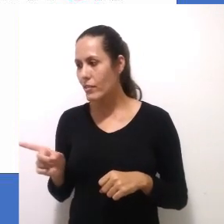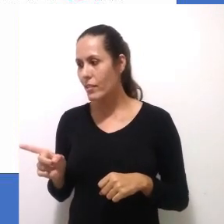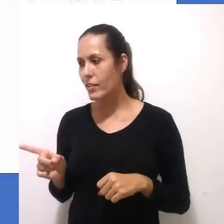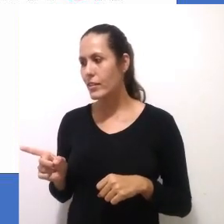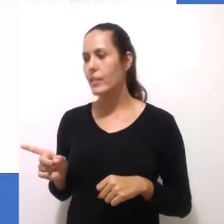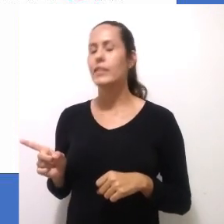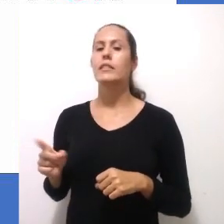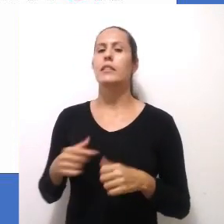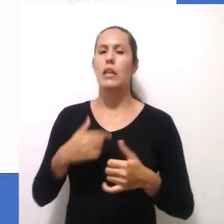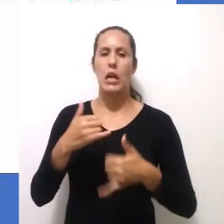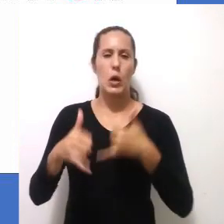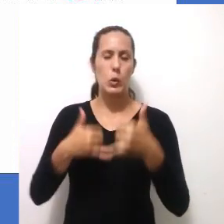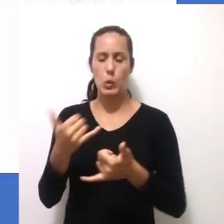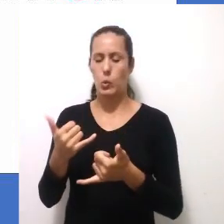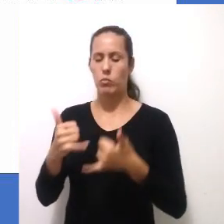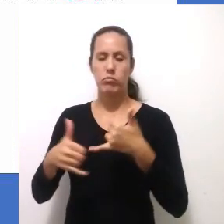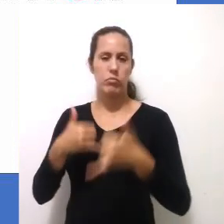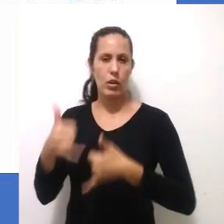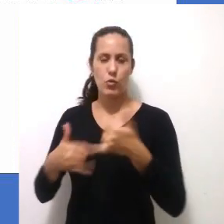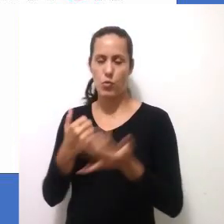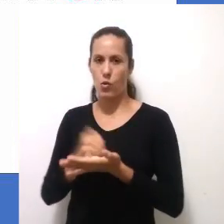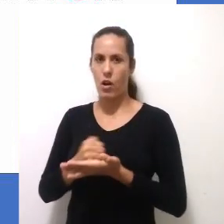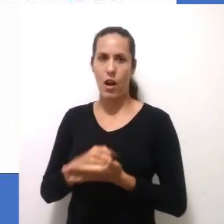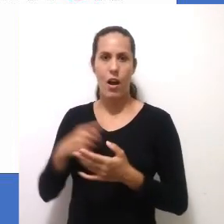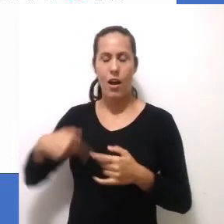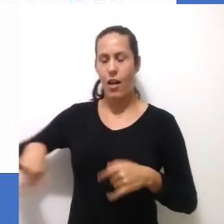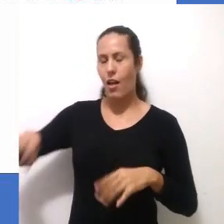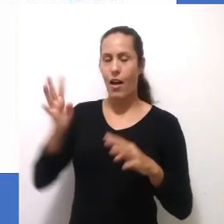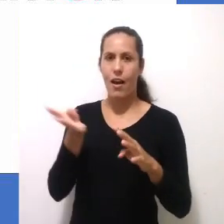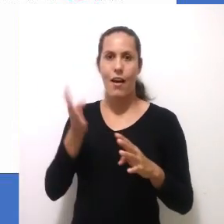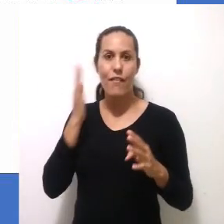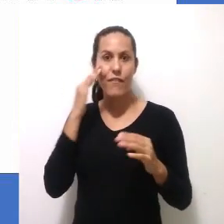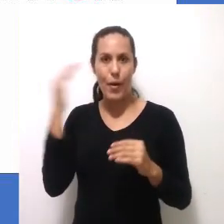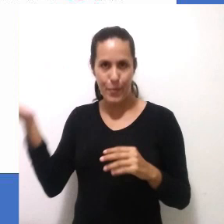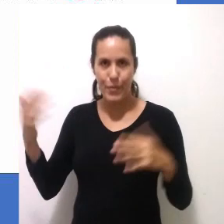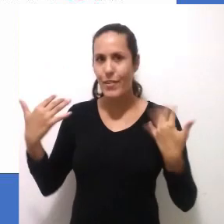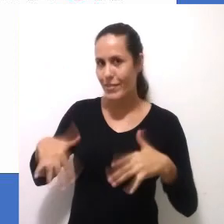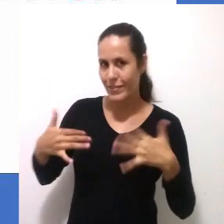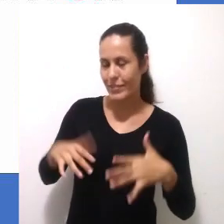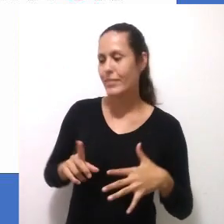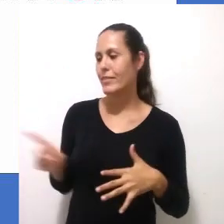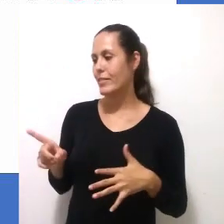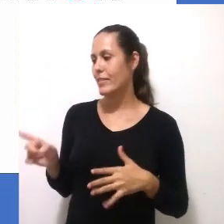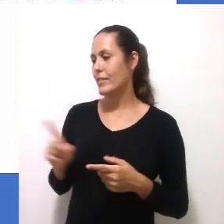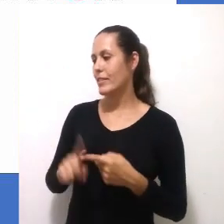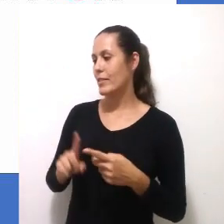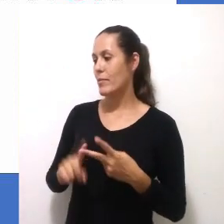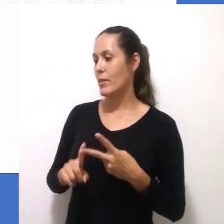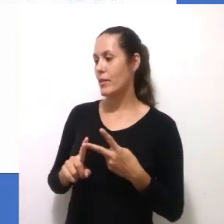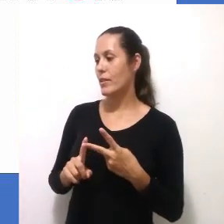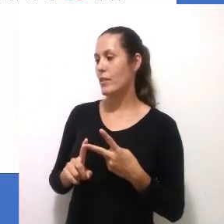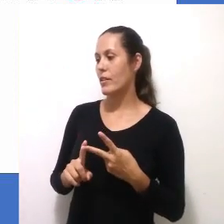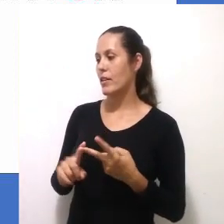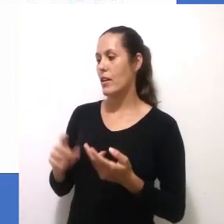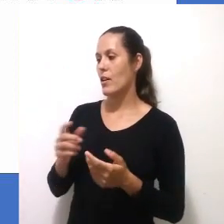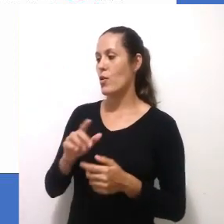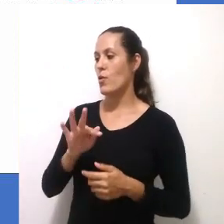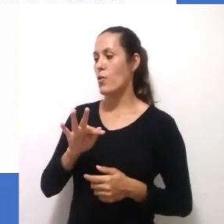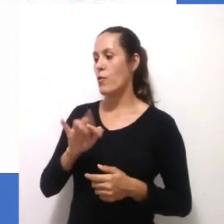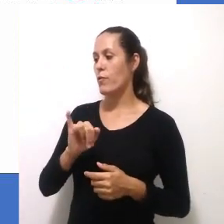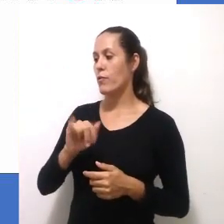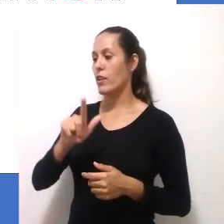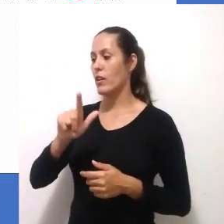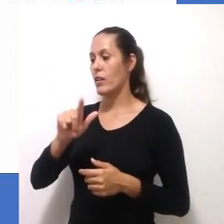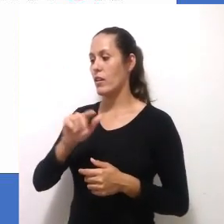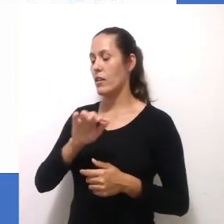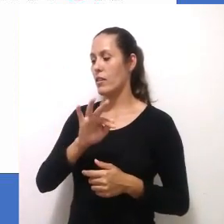of Fighters, que é um jogo de videogame bastante conhecido, a gente tem aí do PlayStation 4,